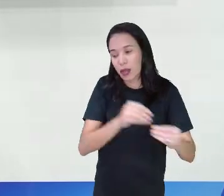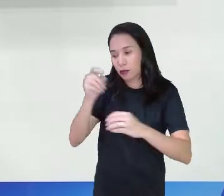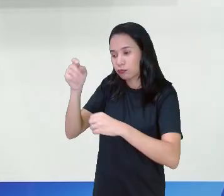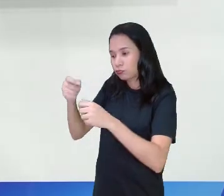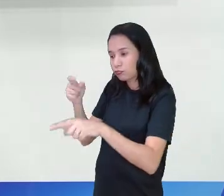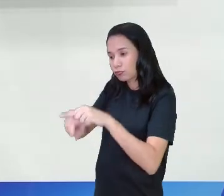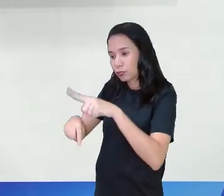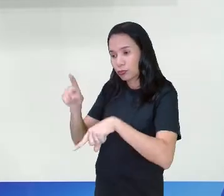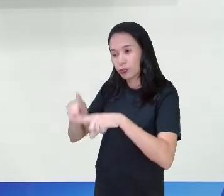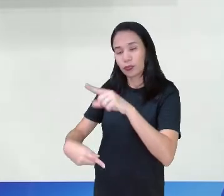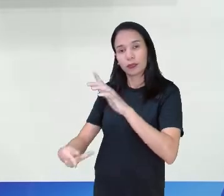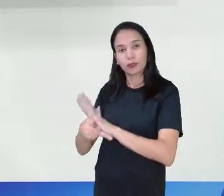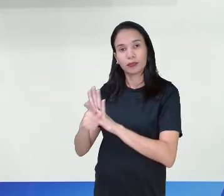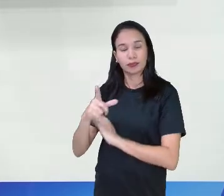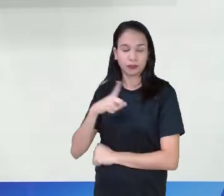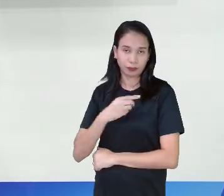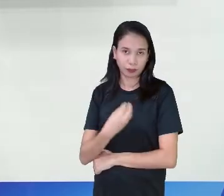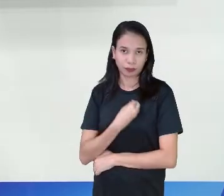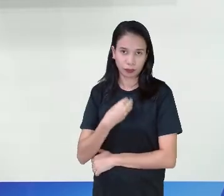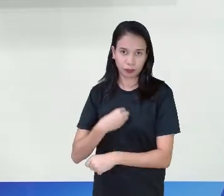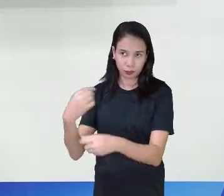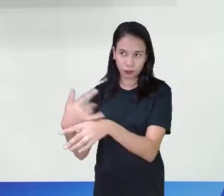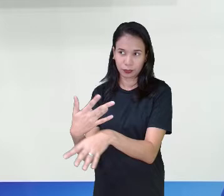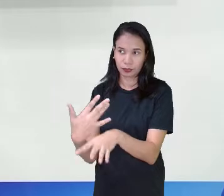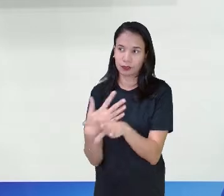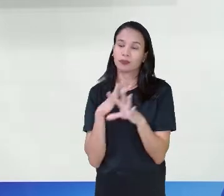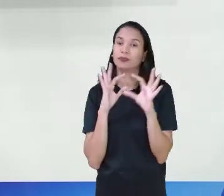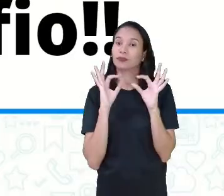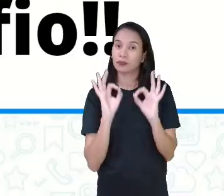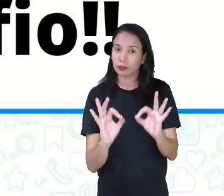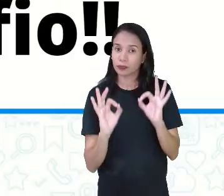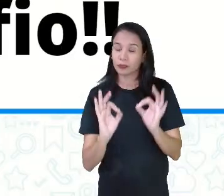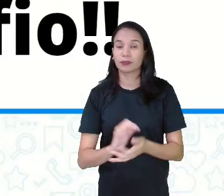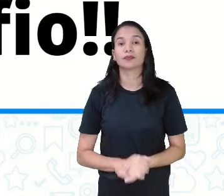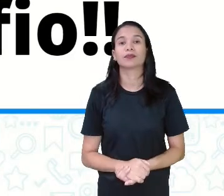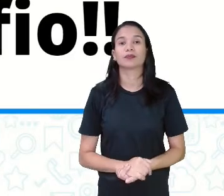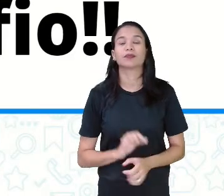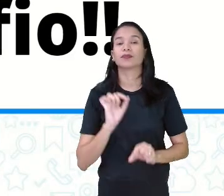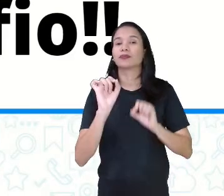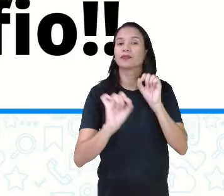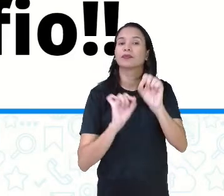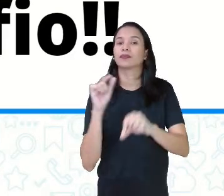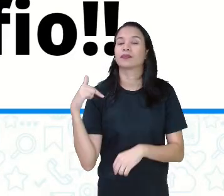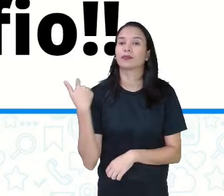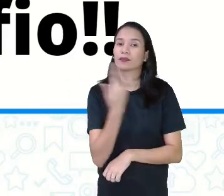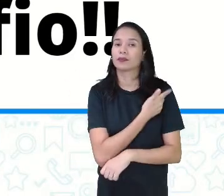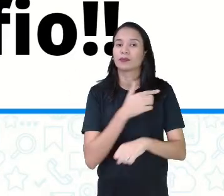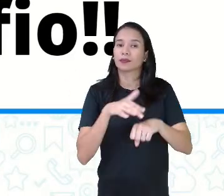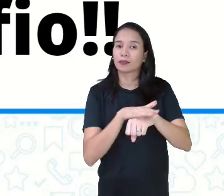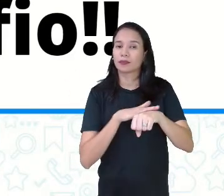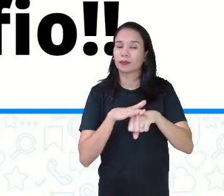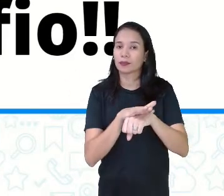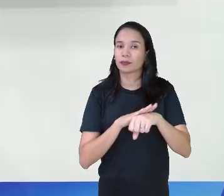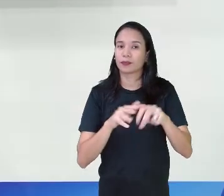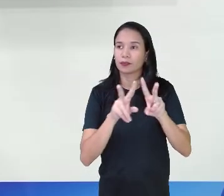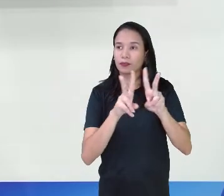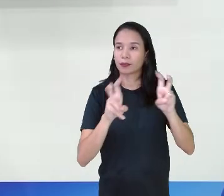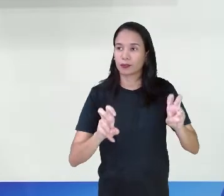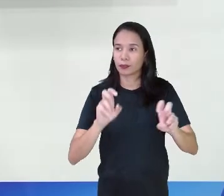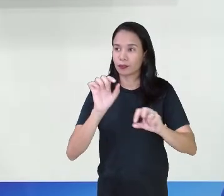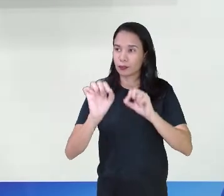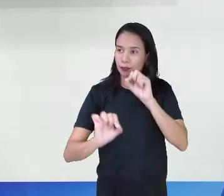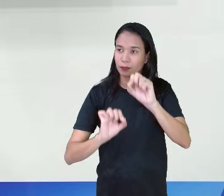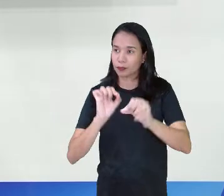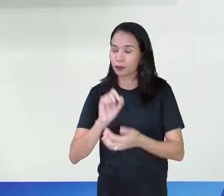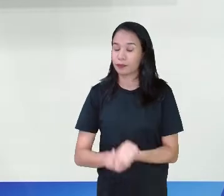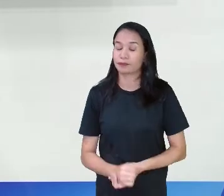mas são transformados lá na cidade. Tá certo? Então, o que a gente pode falar sobre isso, por exemplo, de exemplos,